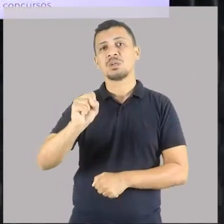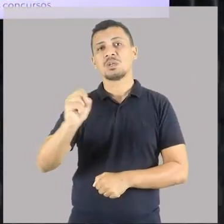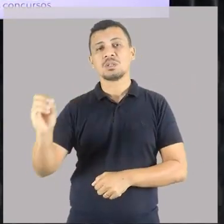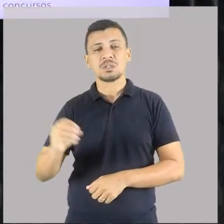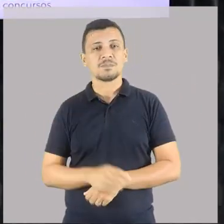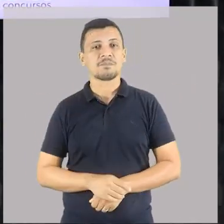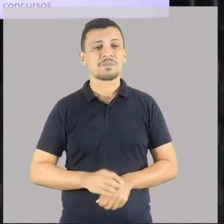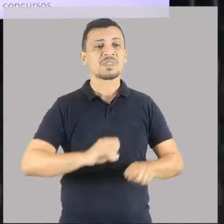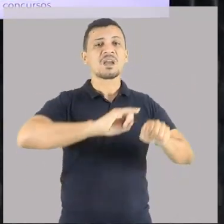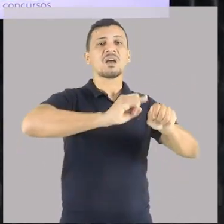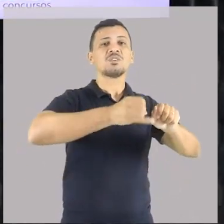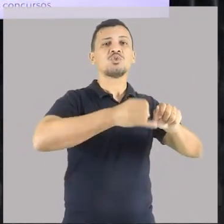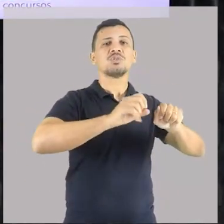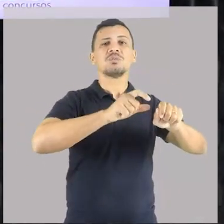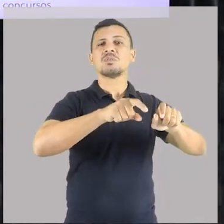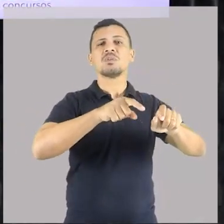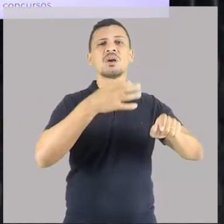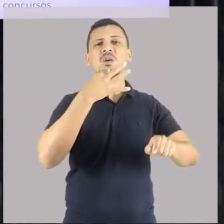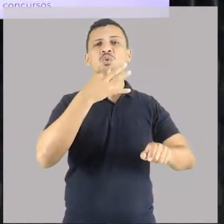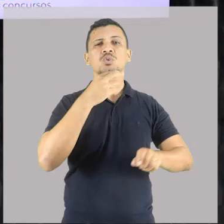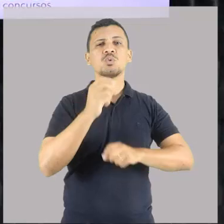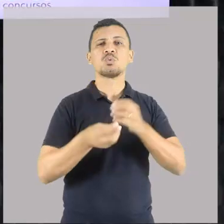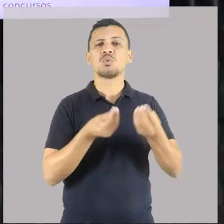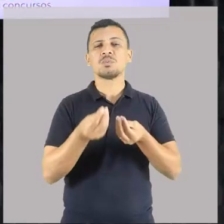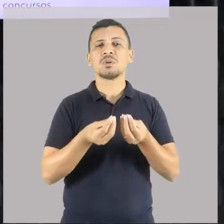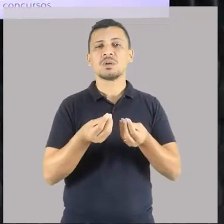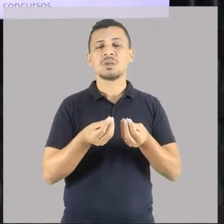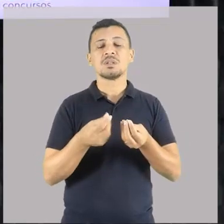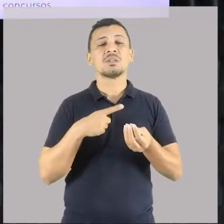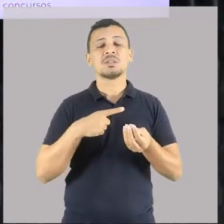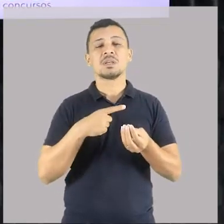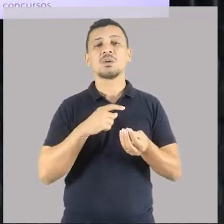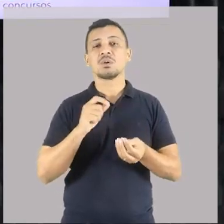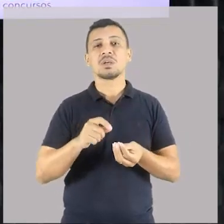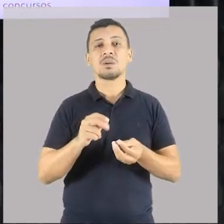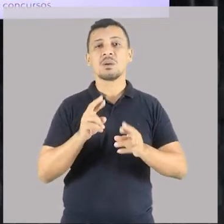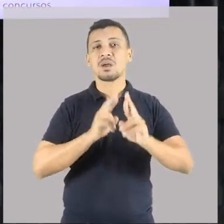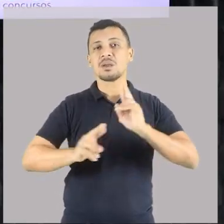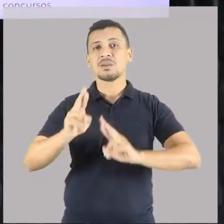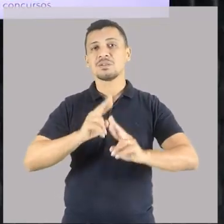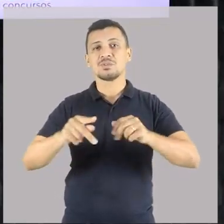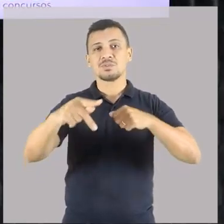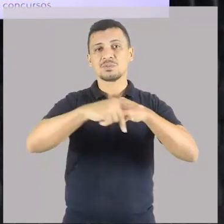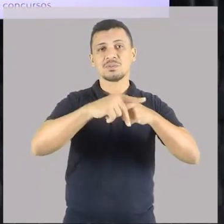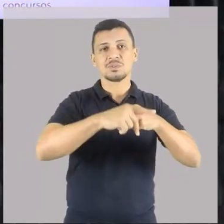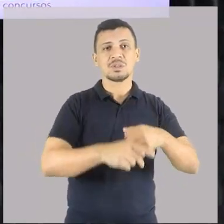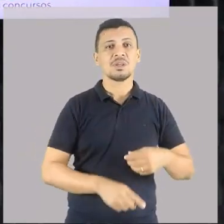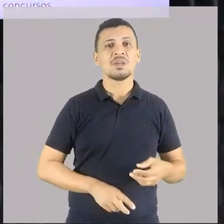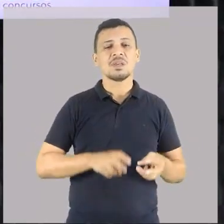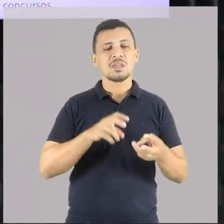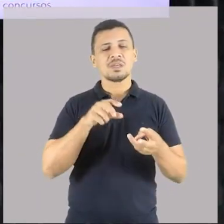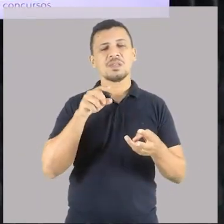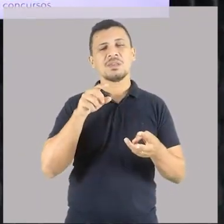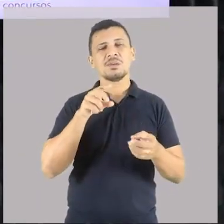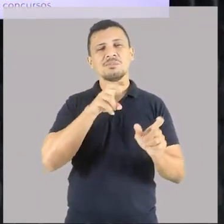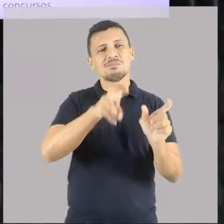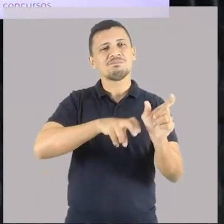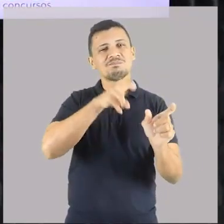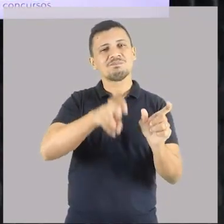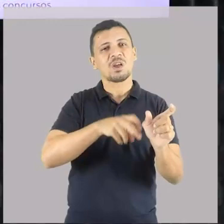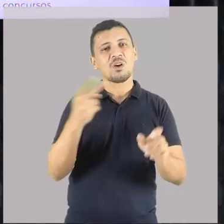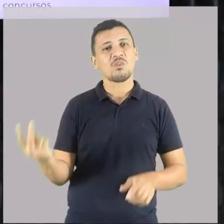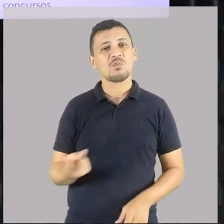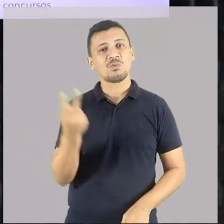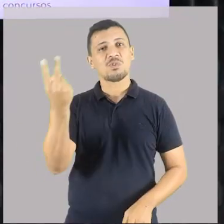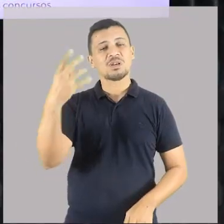orações adjetivas são reconhecidas por causa do pronome relativo e as orações adverbiais, elas são reconhecidas pelo valor